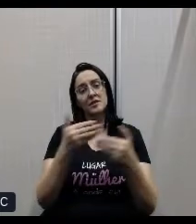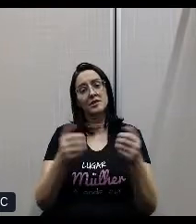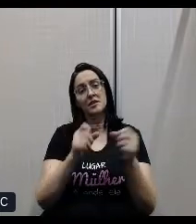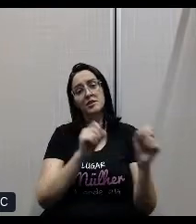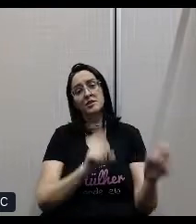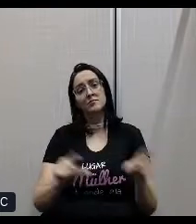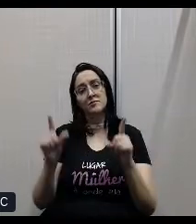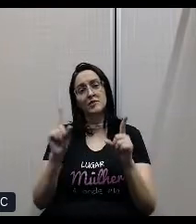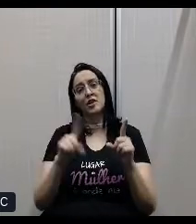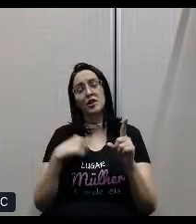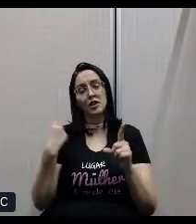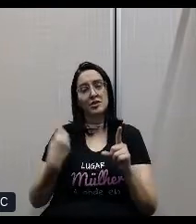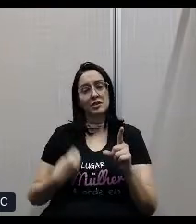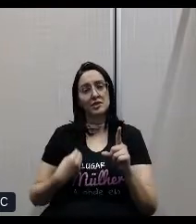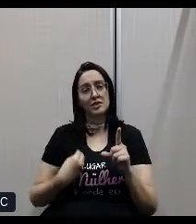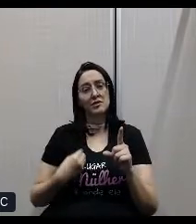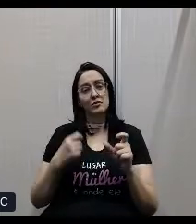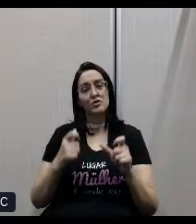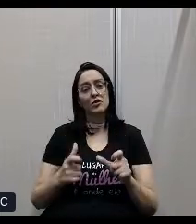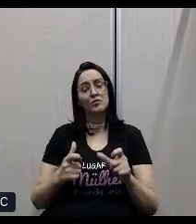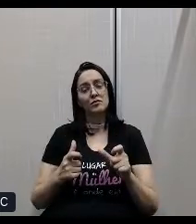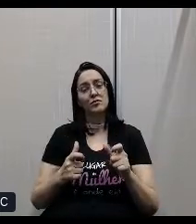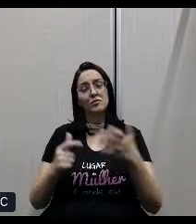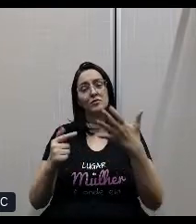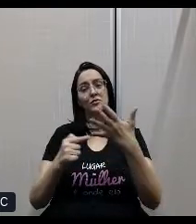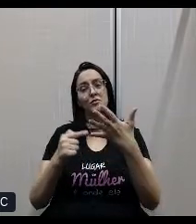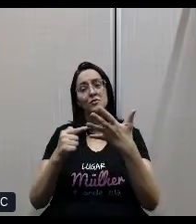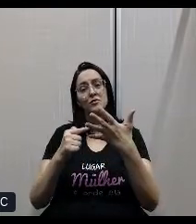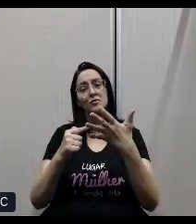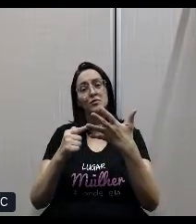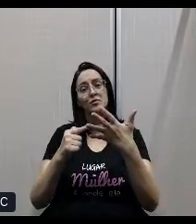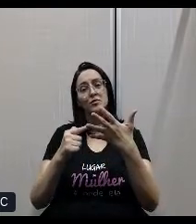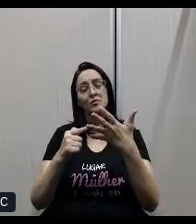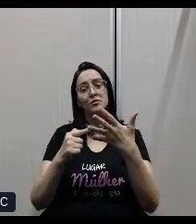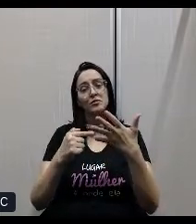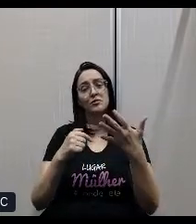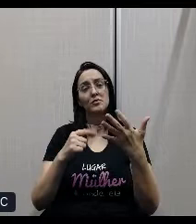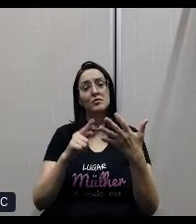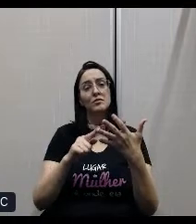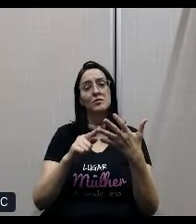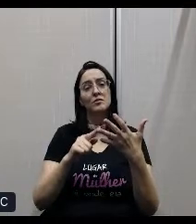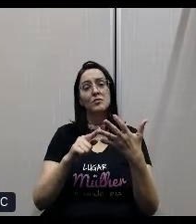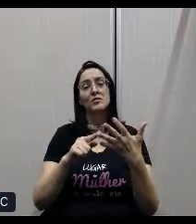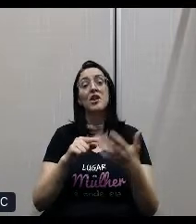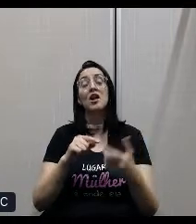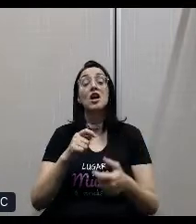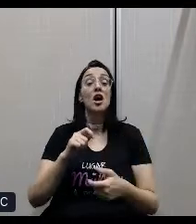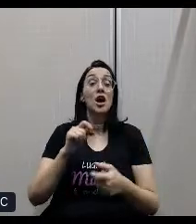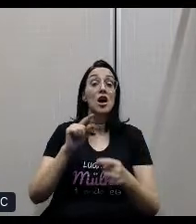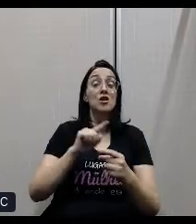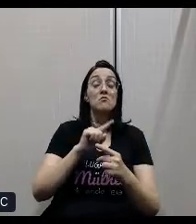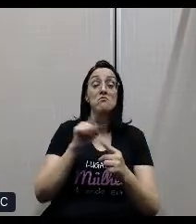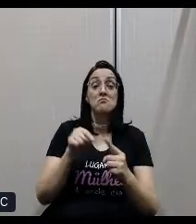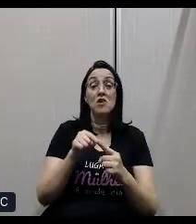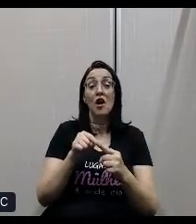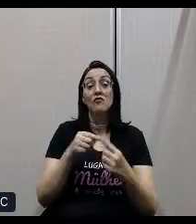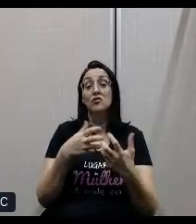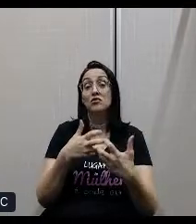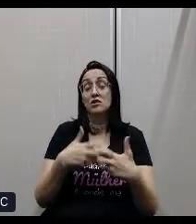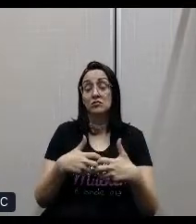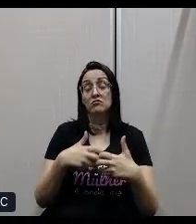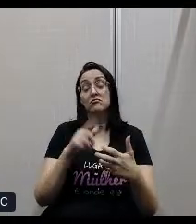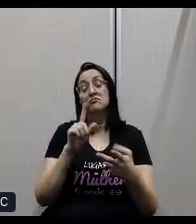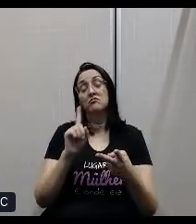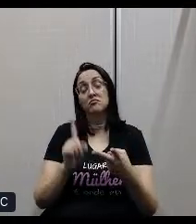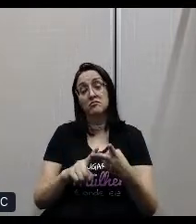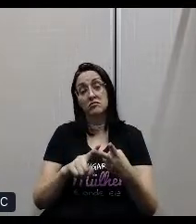Estamos, e daí tem em destaque só a seção de punição e exigência, que na maioria das vezes estamos entre a